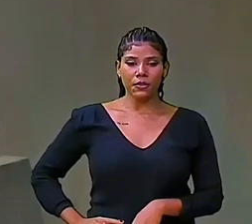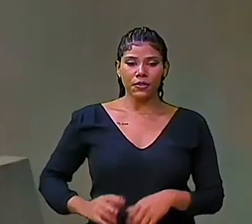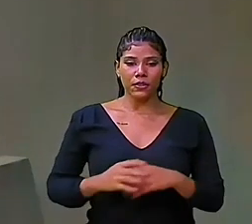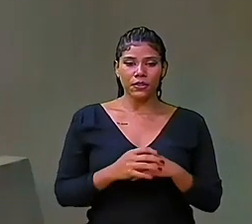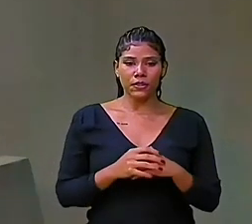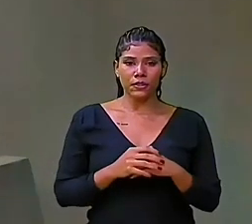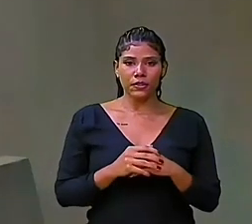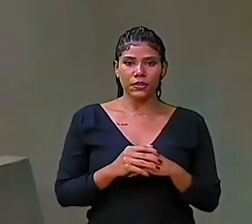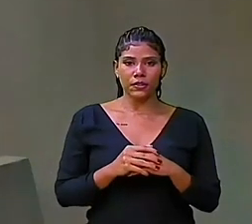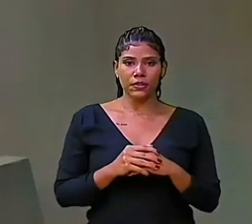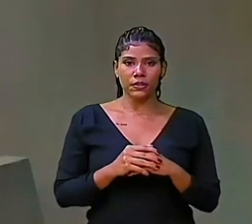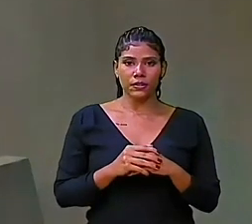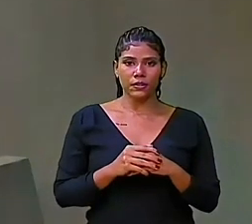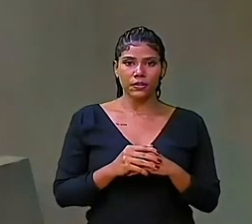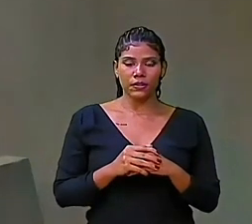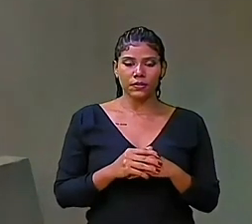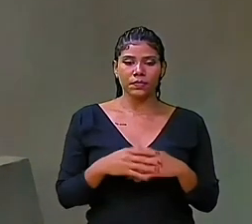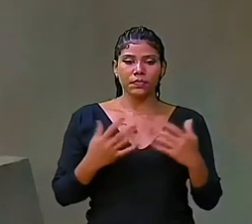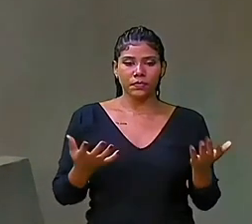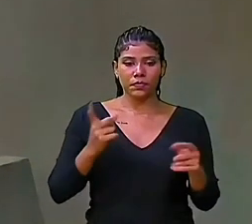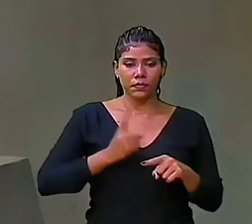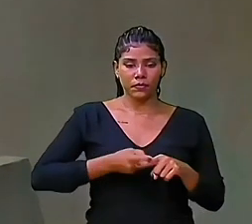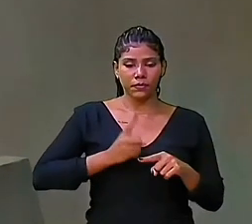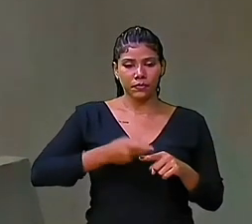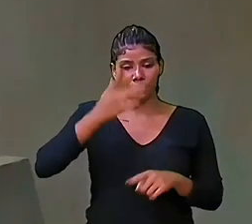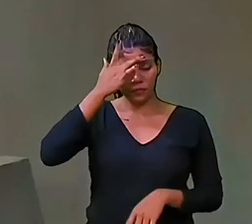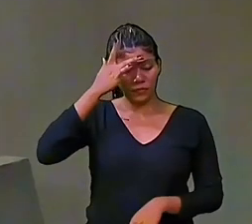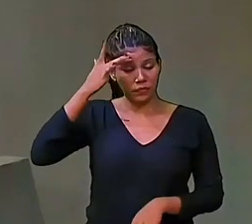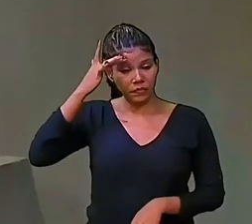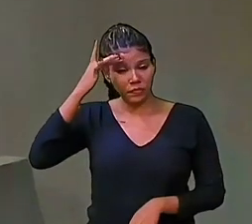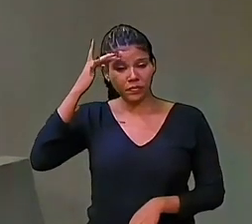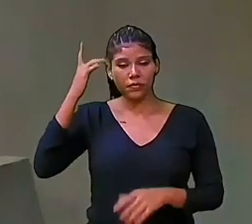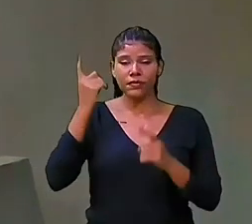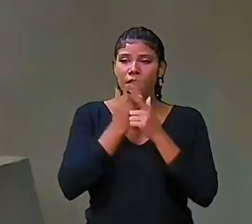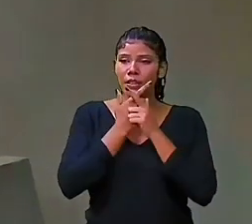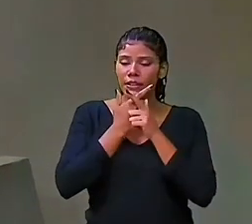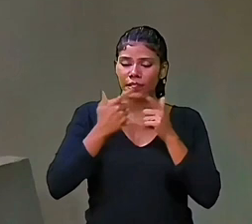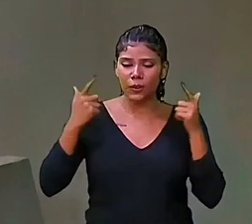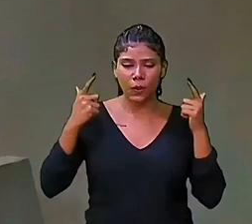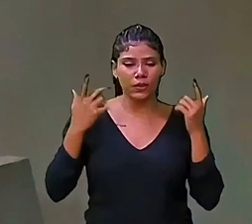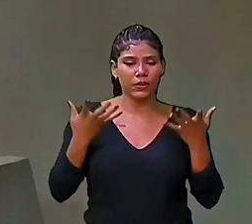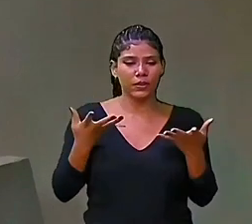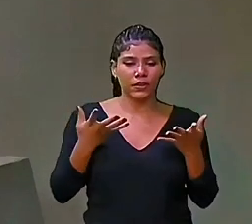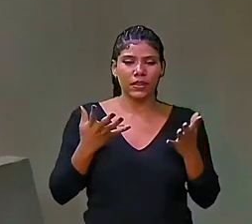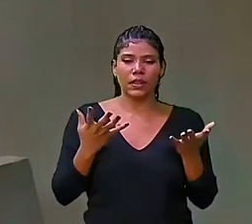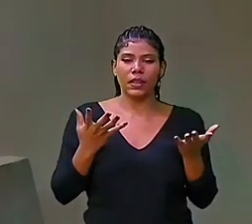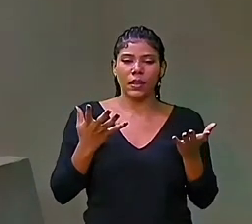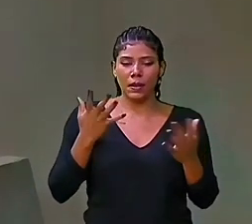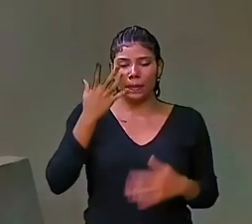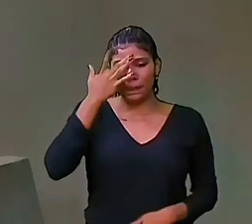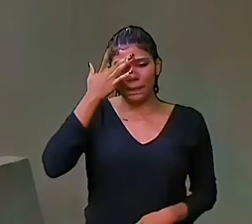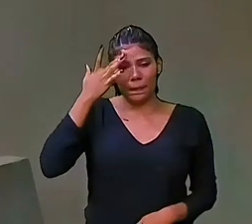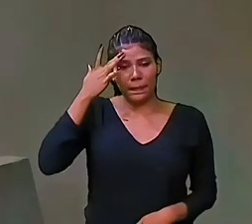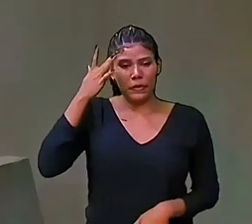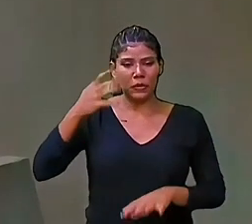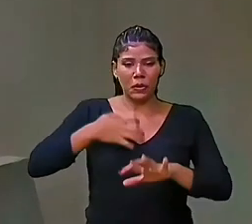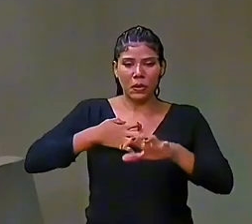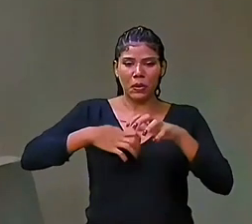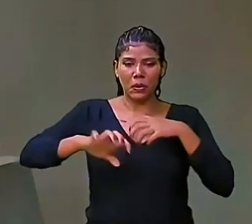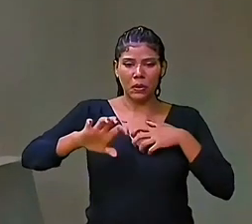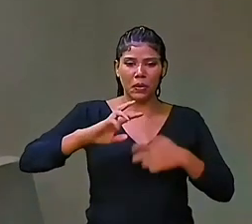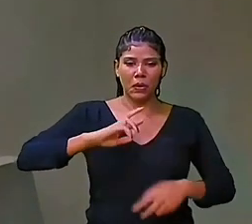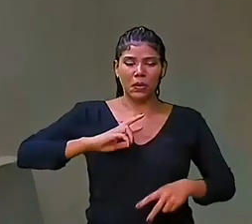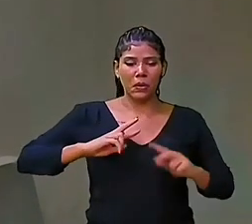pública, porque era uma pessoa de imenso carisma, um sorriso no rosto absolutamente humano,